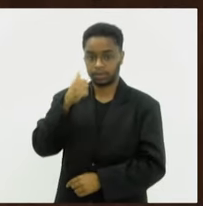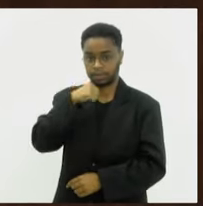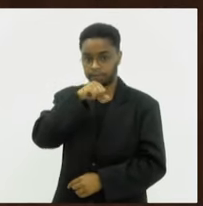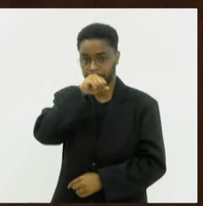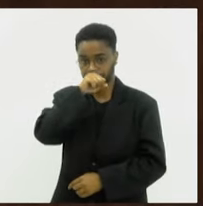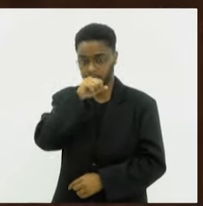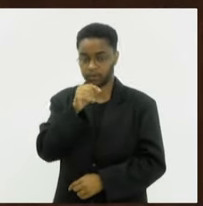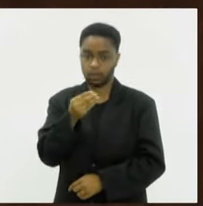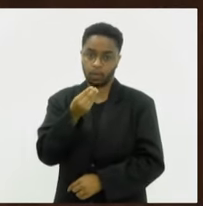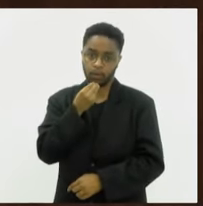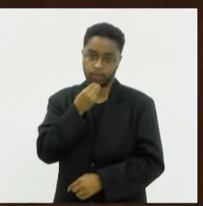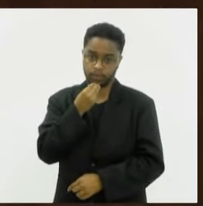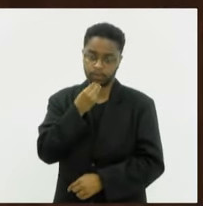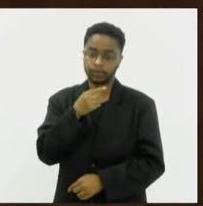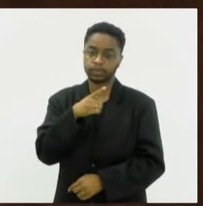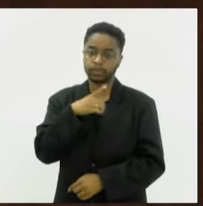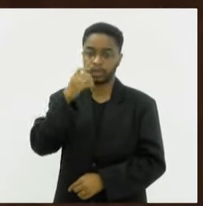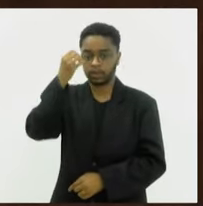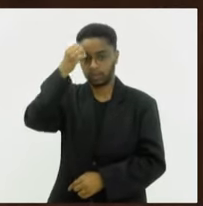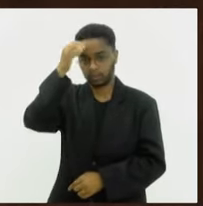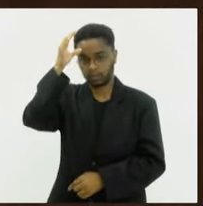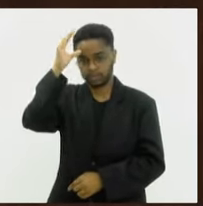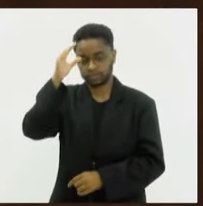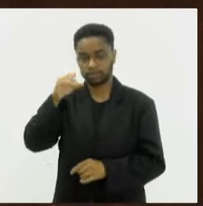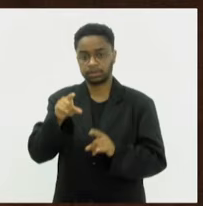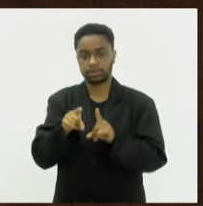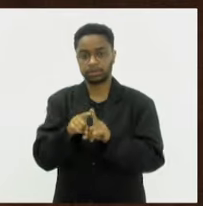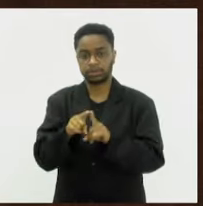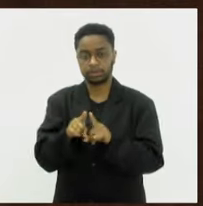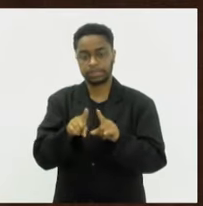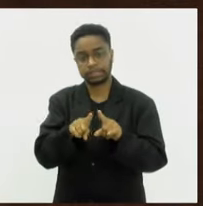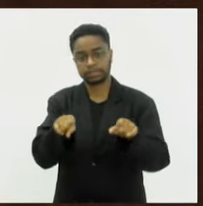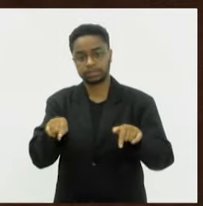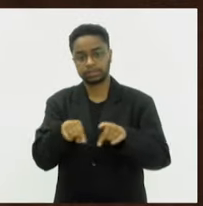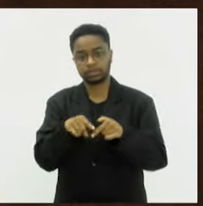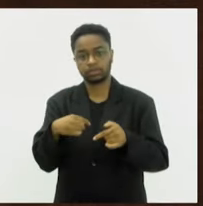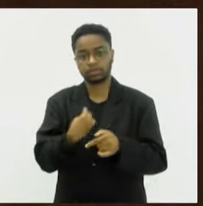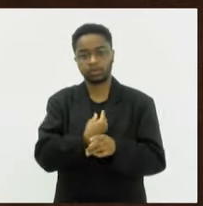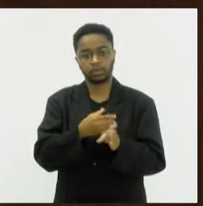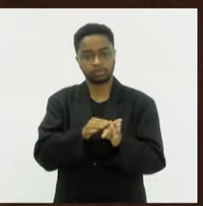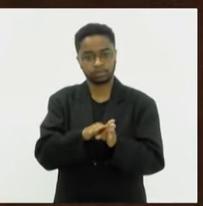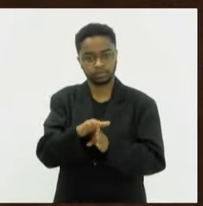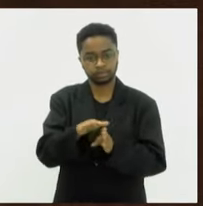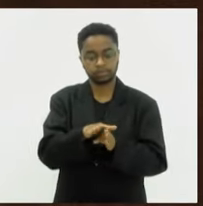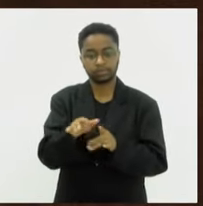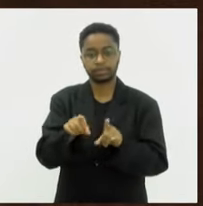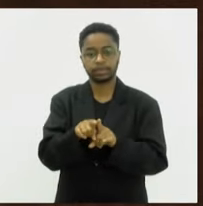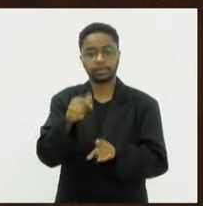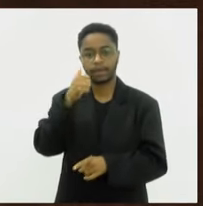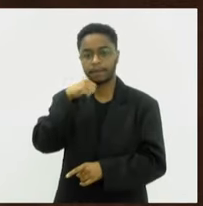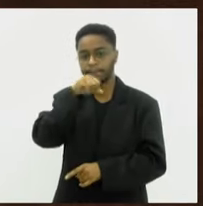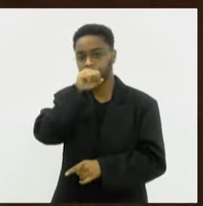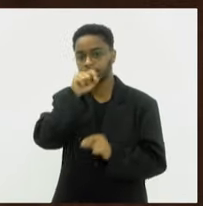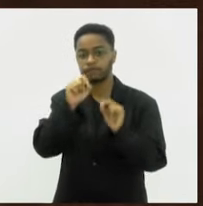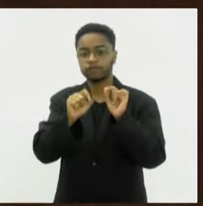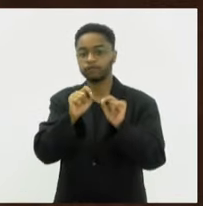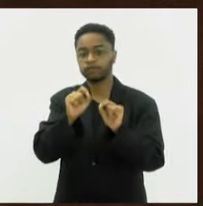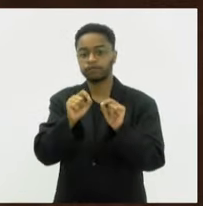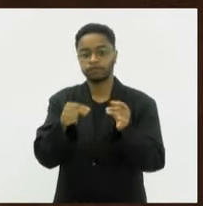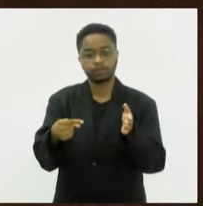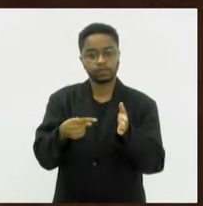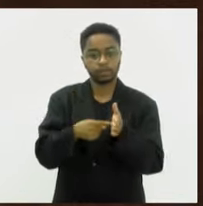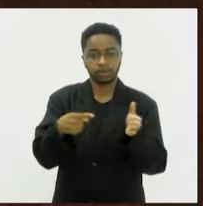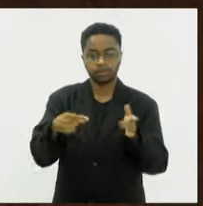claro, tem conhecimento, no gabinete a gente orienta, e a mãe, ela tomou atitude, fez uma denúncia, foi